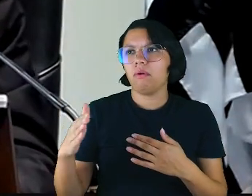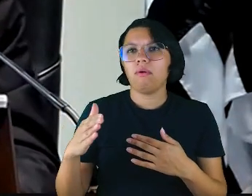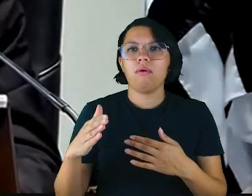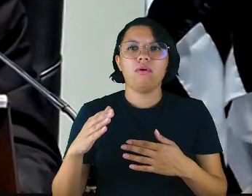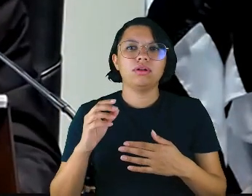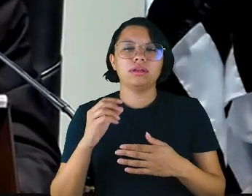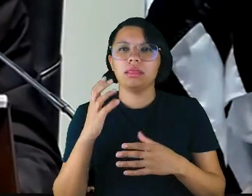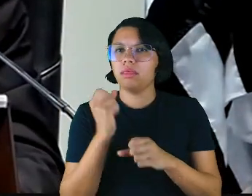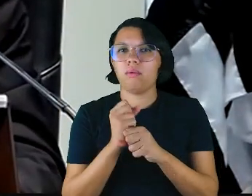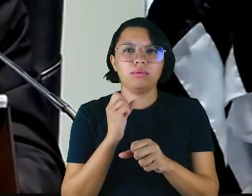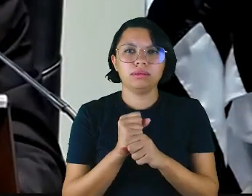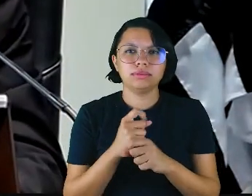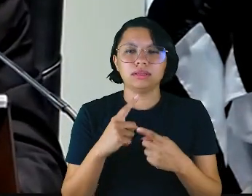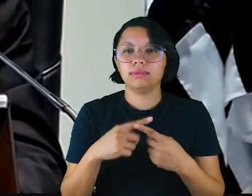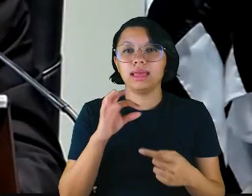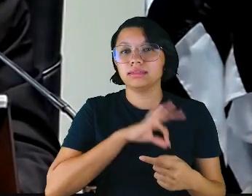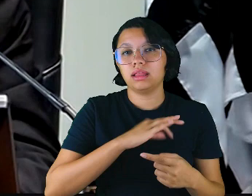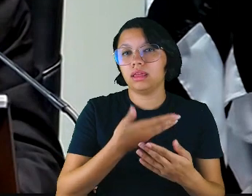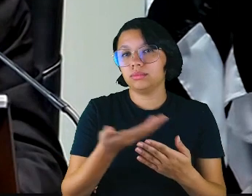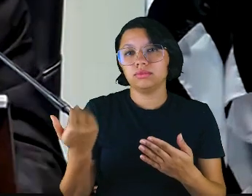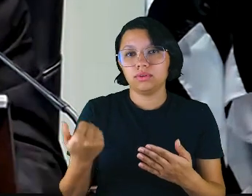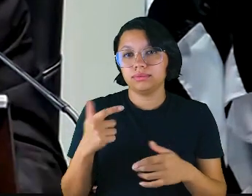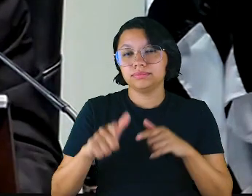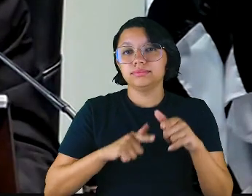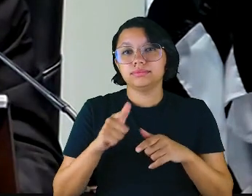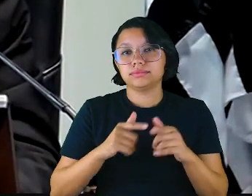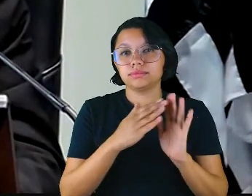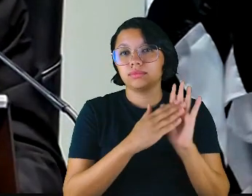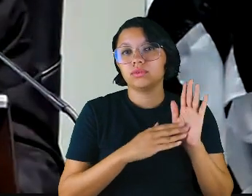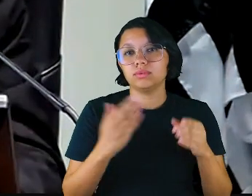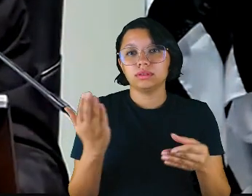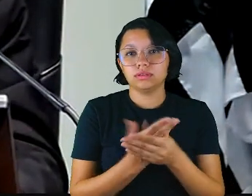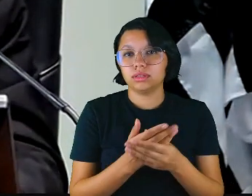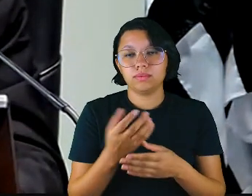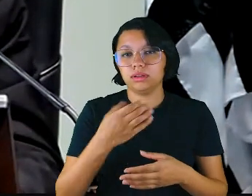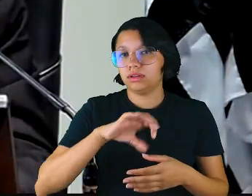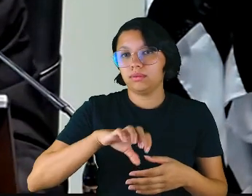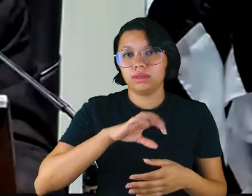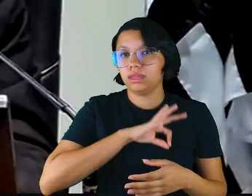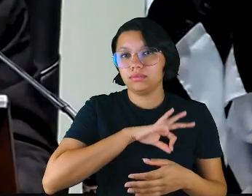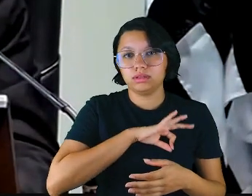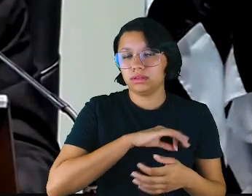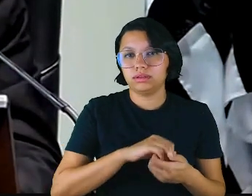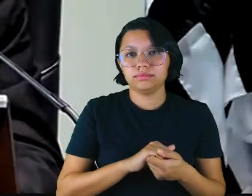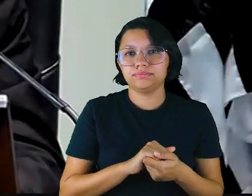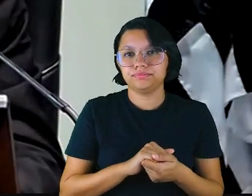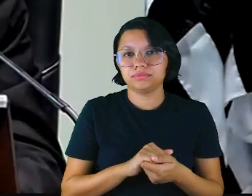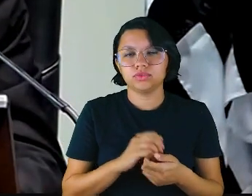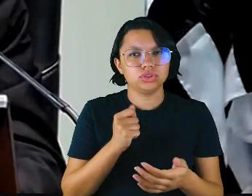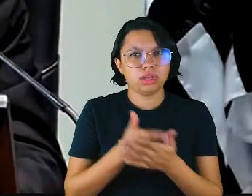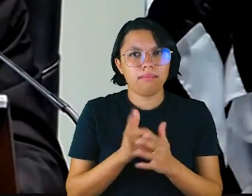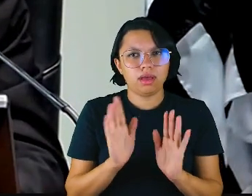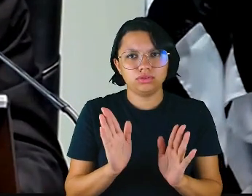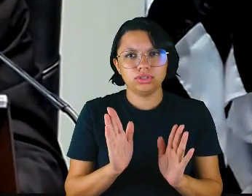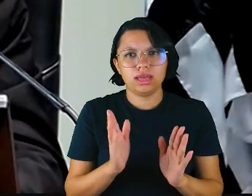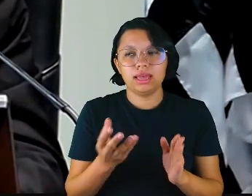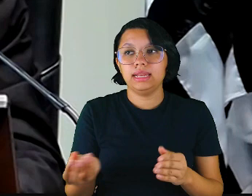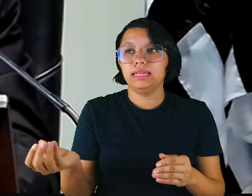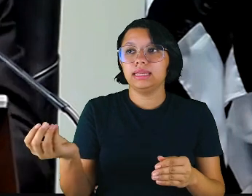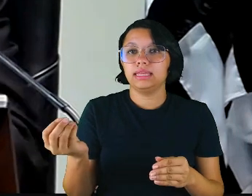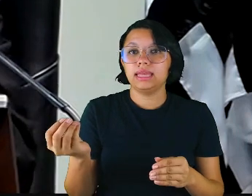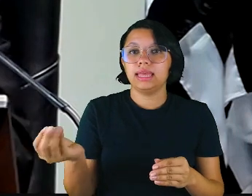contabilizado, mas é o salário por fora. Aí o trabalhador, a juiz, a ação, ele não quer o salário já foi pago. Ele